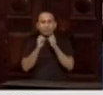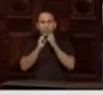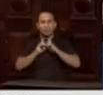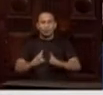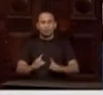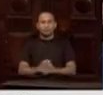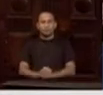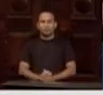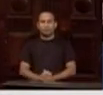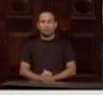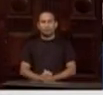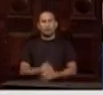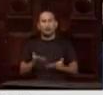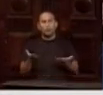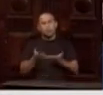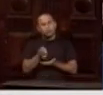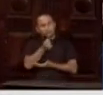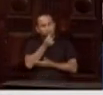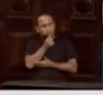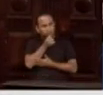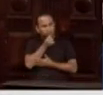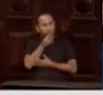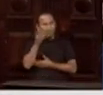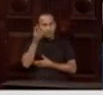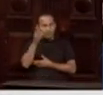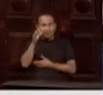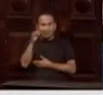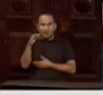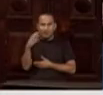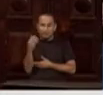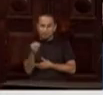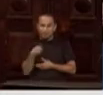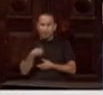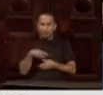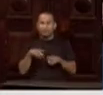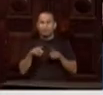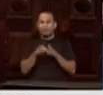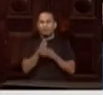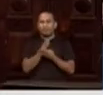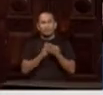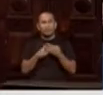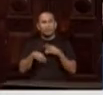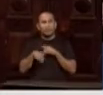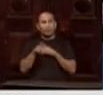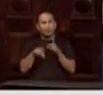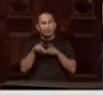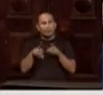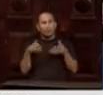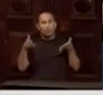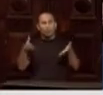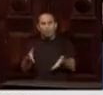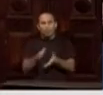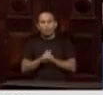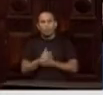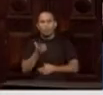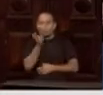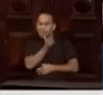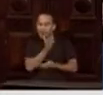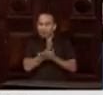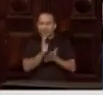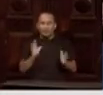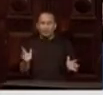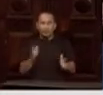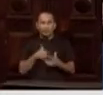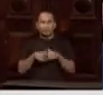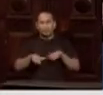E hoje eu trago essa notícia triste, deputada Fatinha. Uma parcela significativa da nossa população hoje já não consegue mais